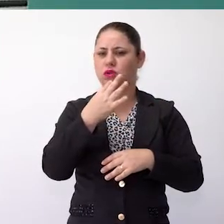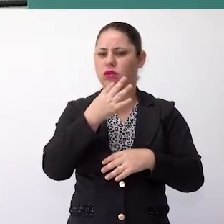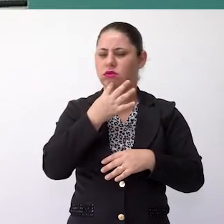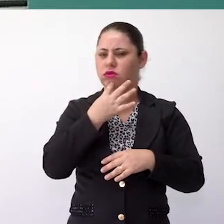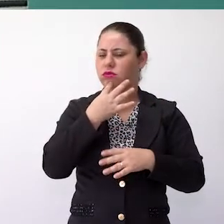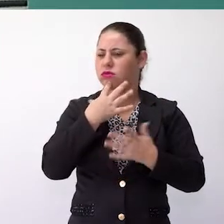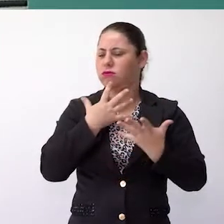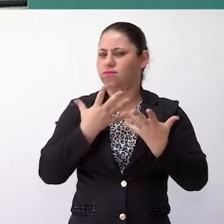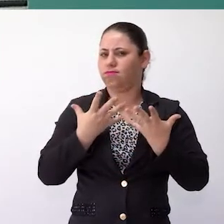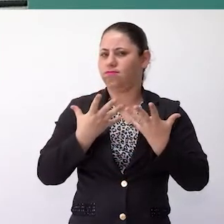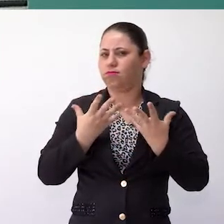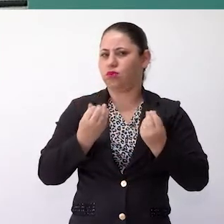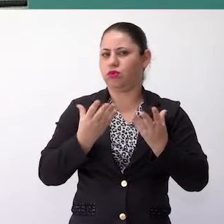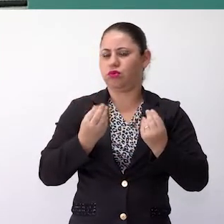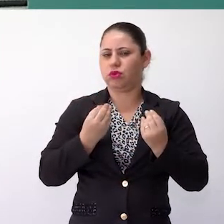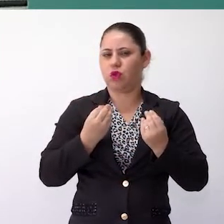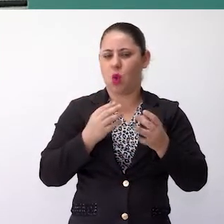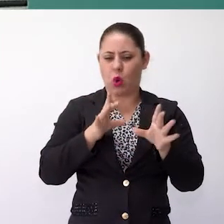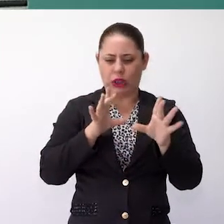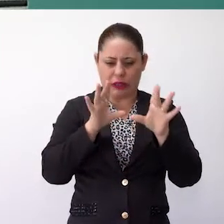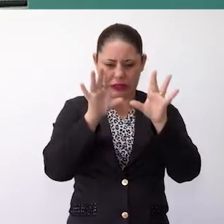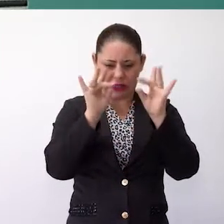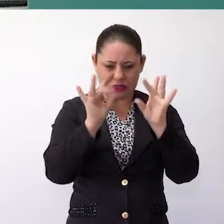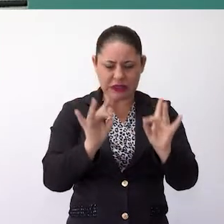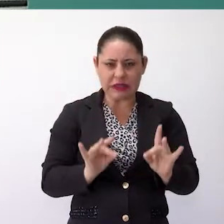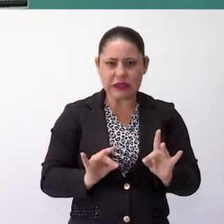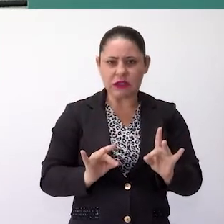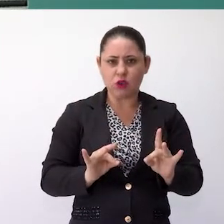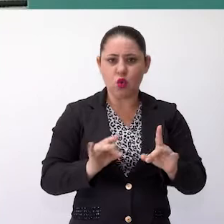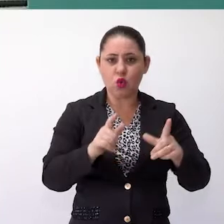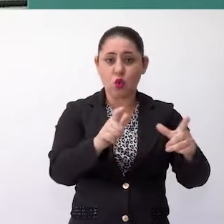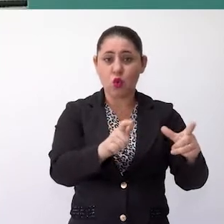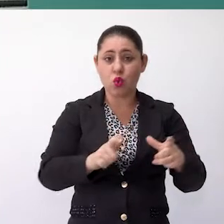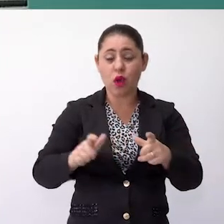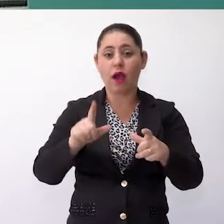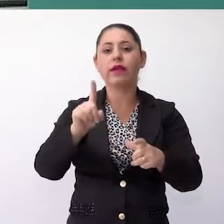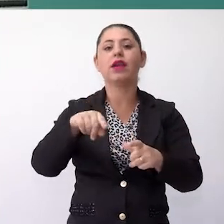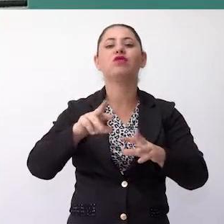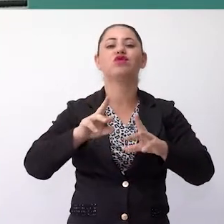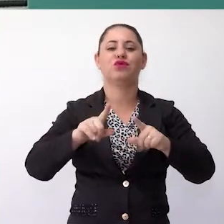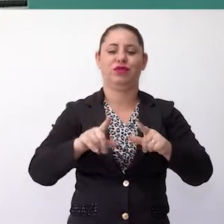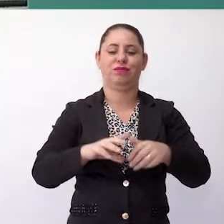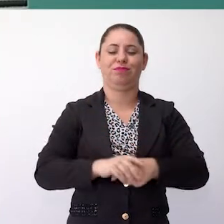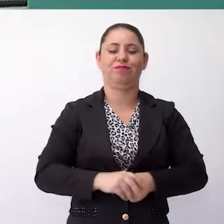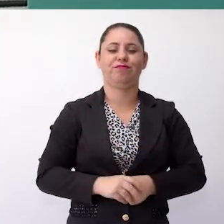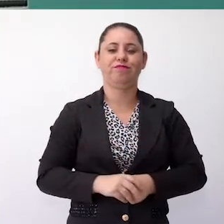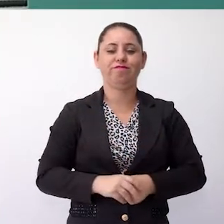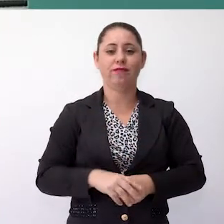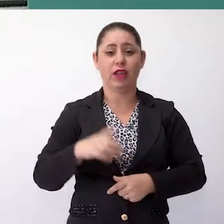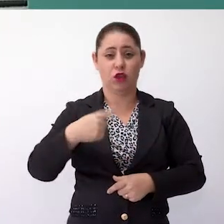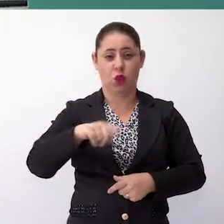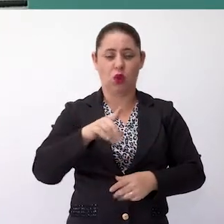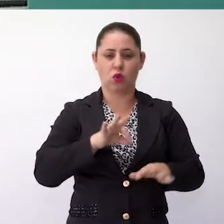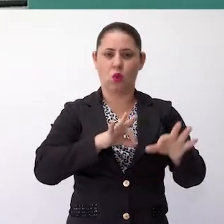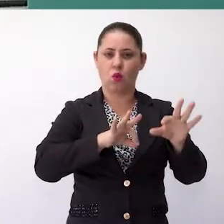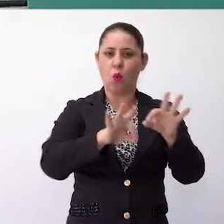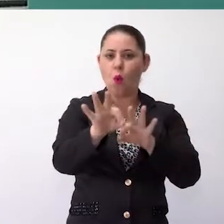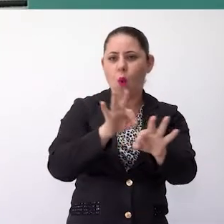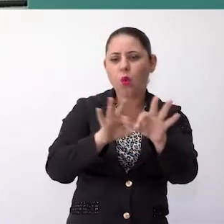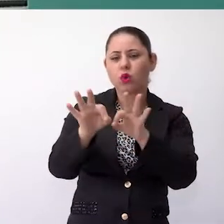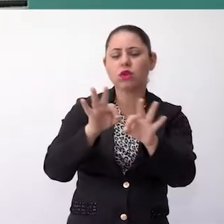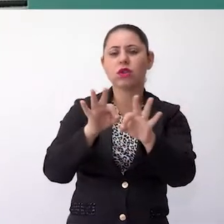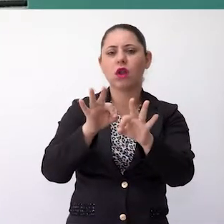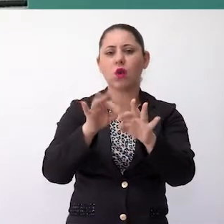conhece. Cada detalhe daquele terreno. Então esse é um grande diferencial. Então nós nos posicionamos em